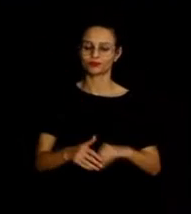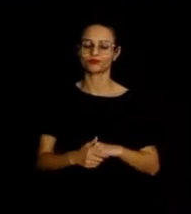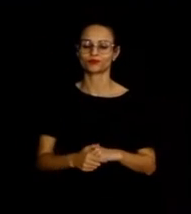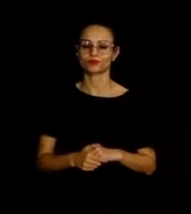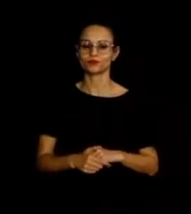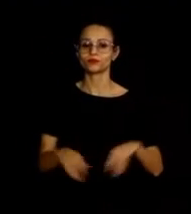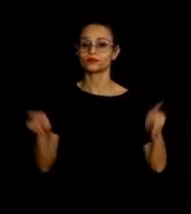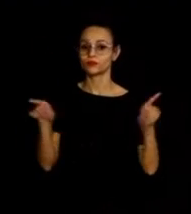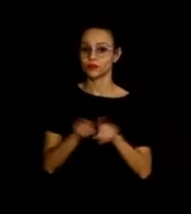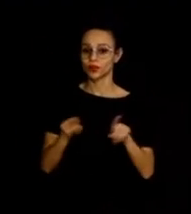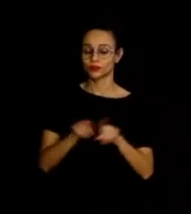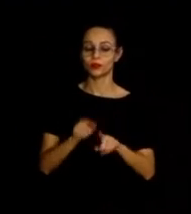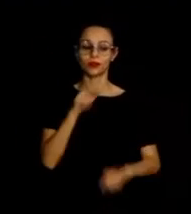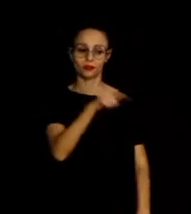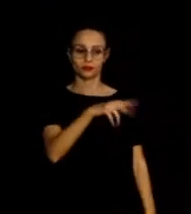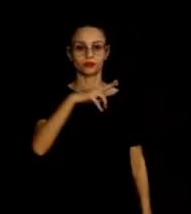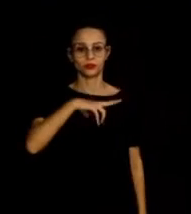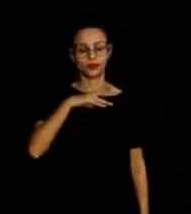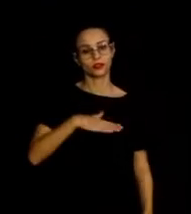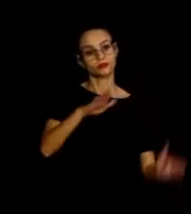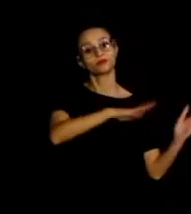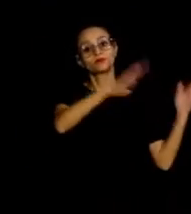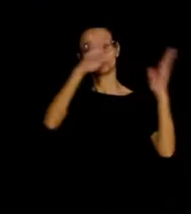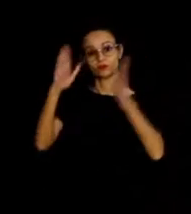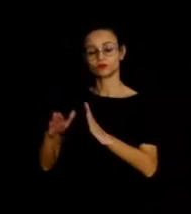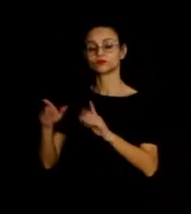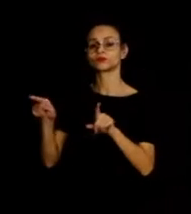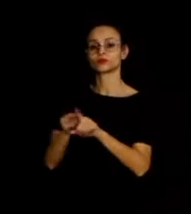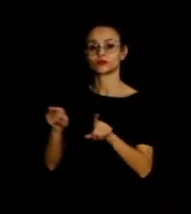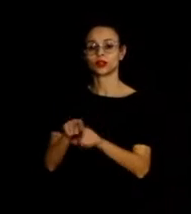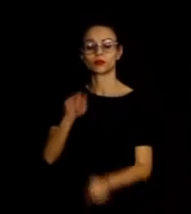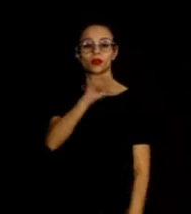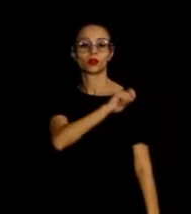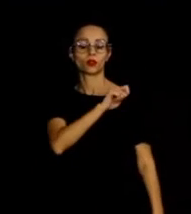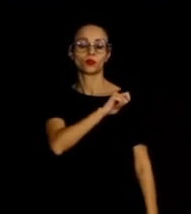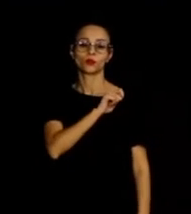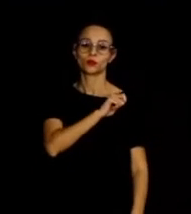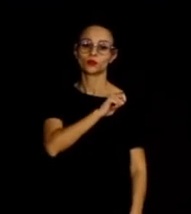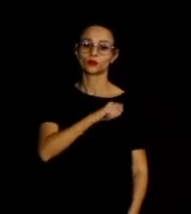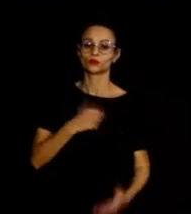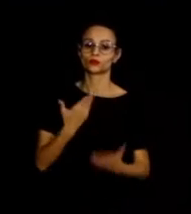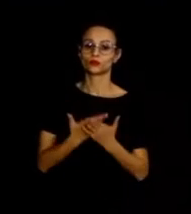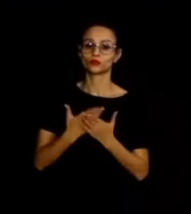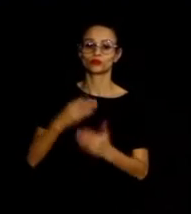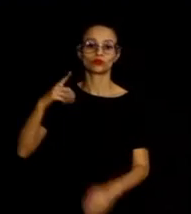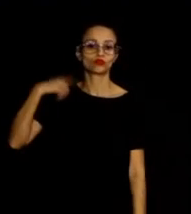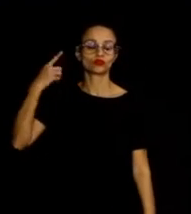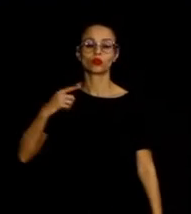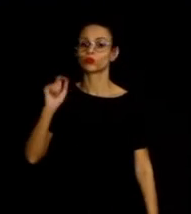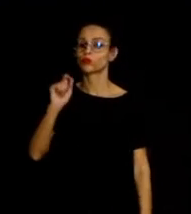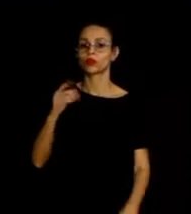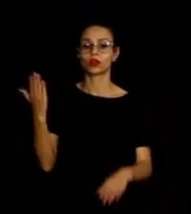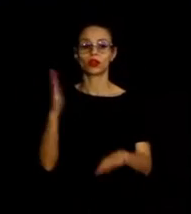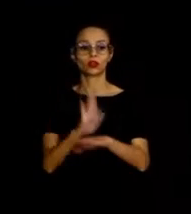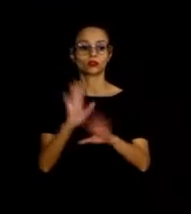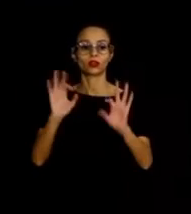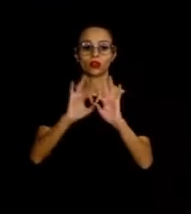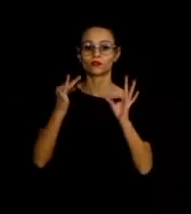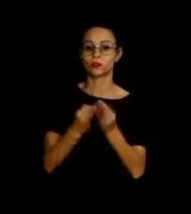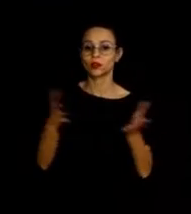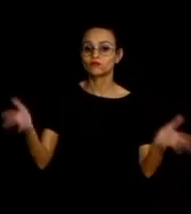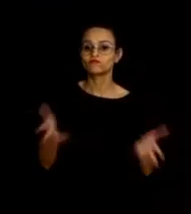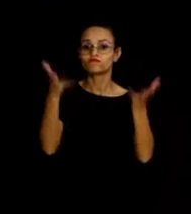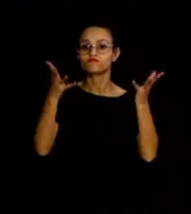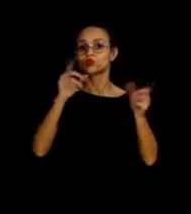além da iniciativa privada a gente tem o curso por exemplo que fazem direito para auxiliar família em